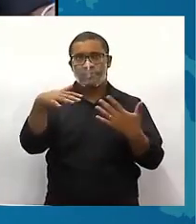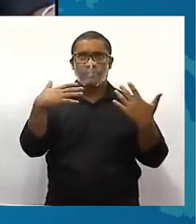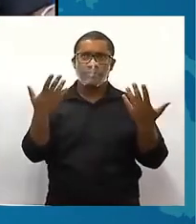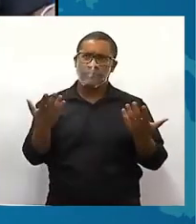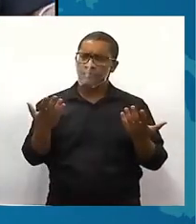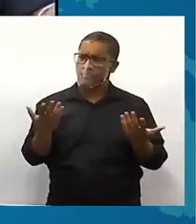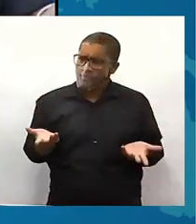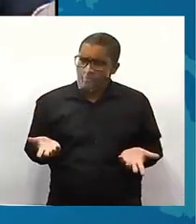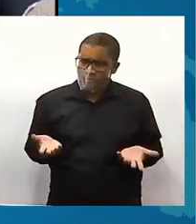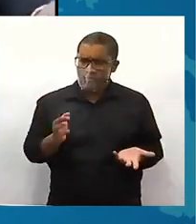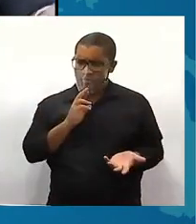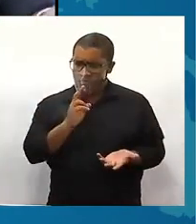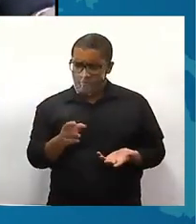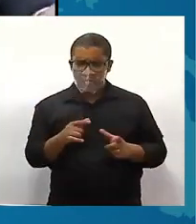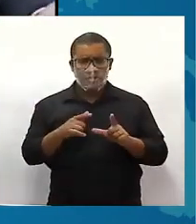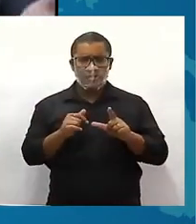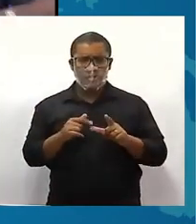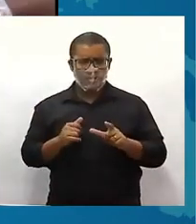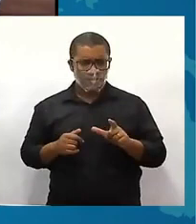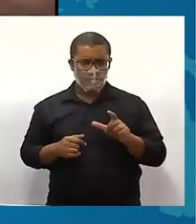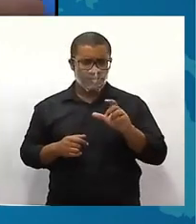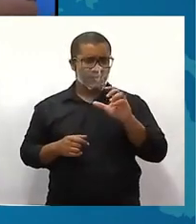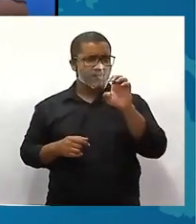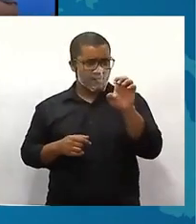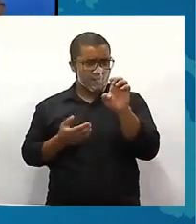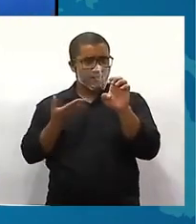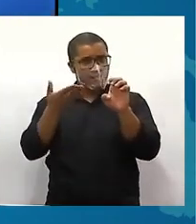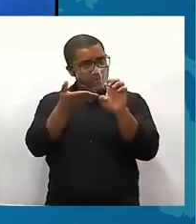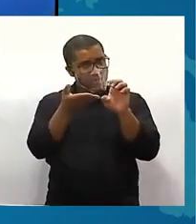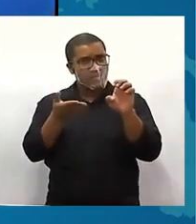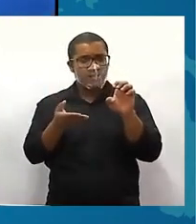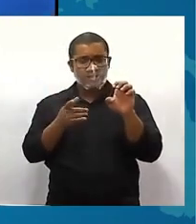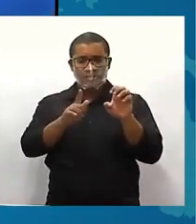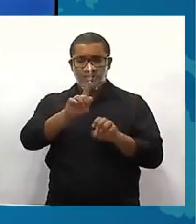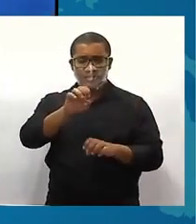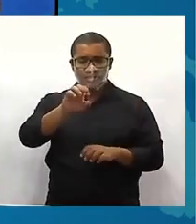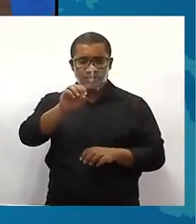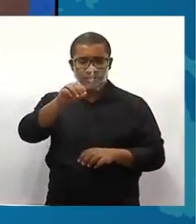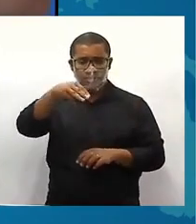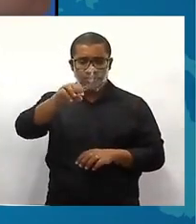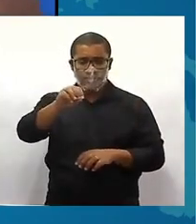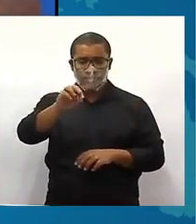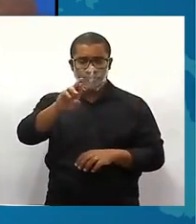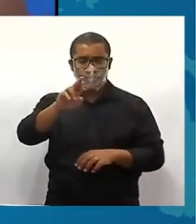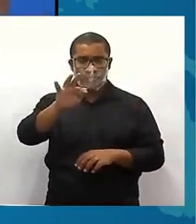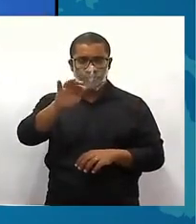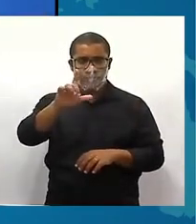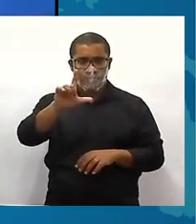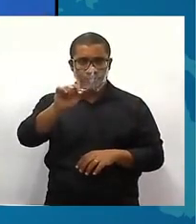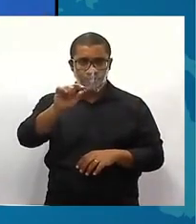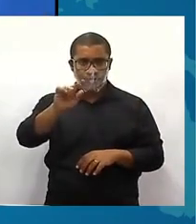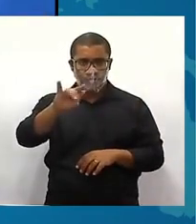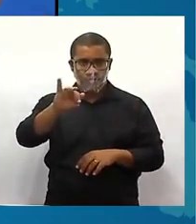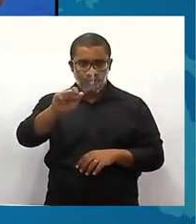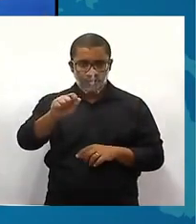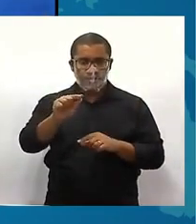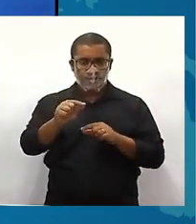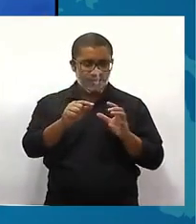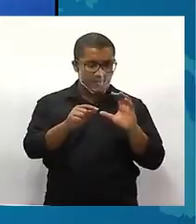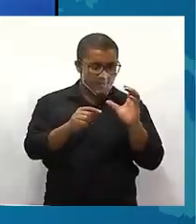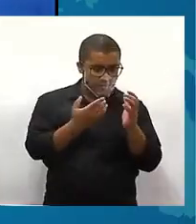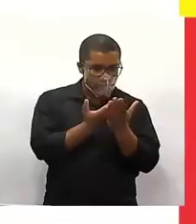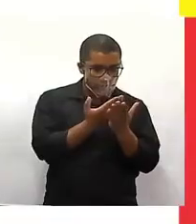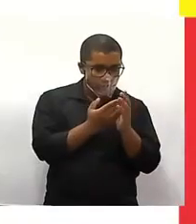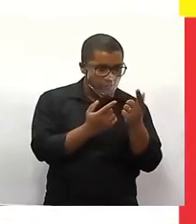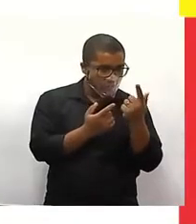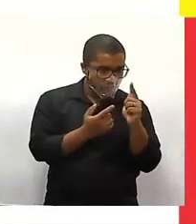ser geomorfologia. Geomorfologia é a ciência de junção entre a geografia